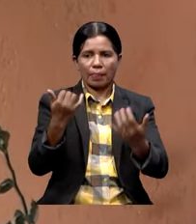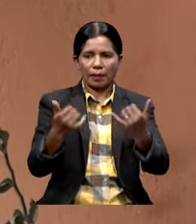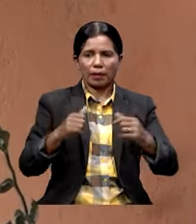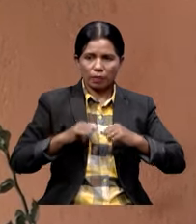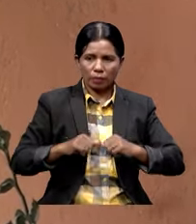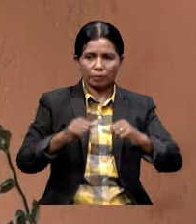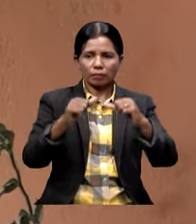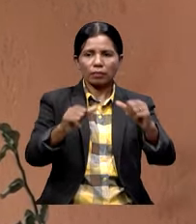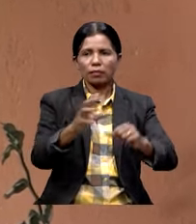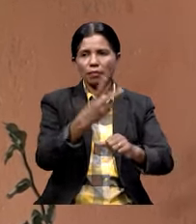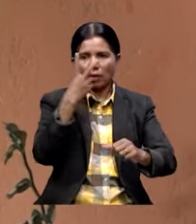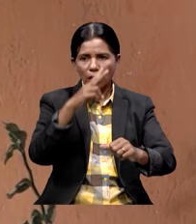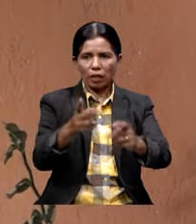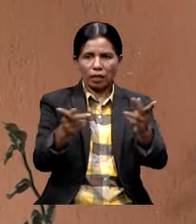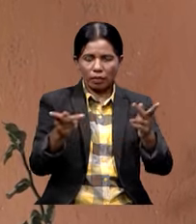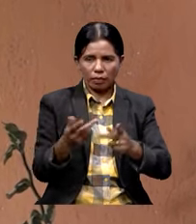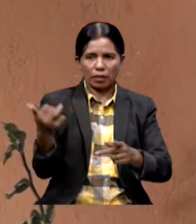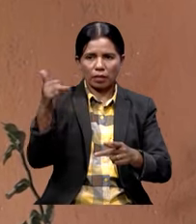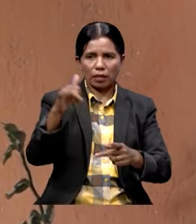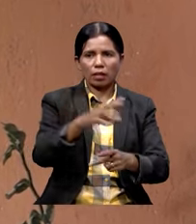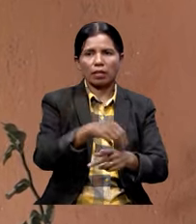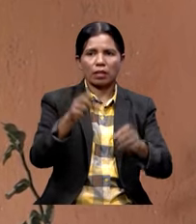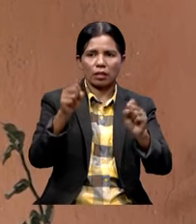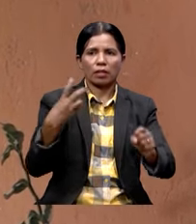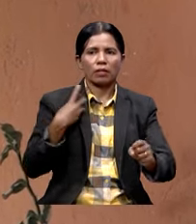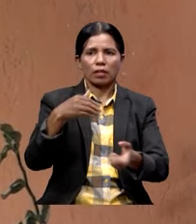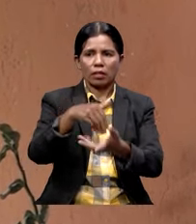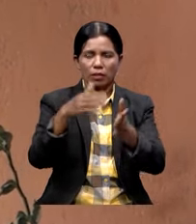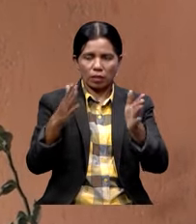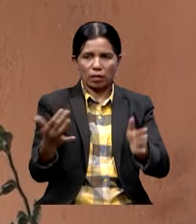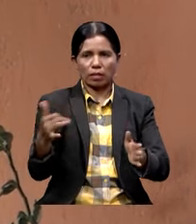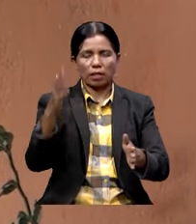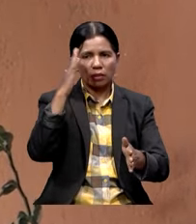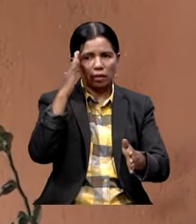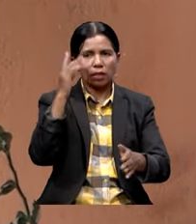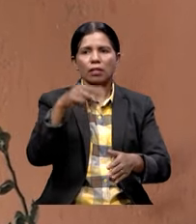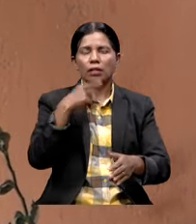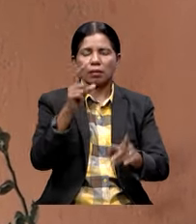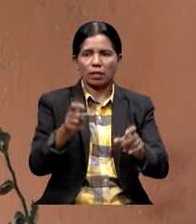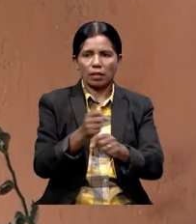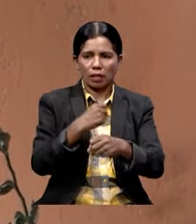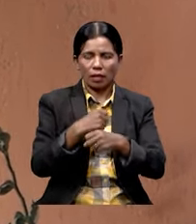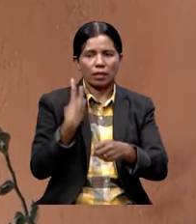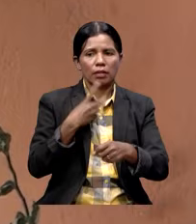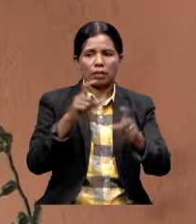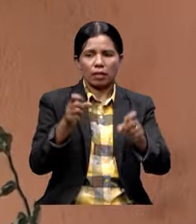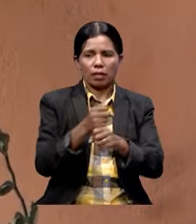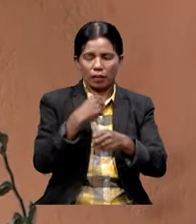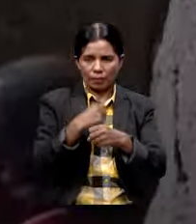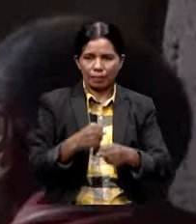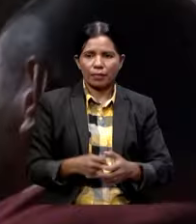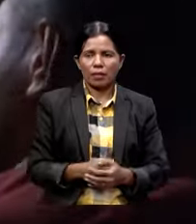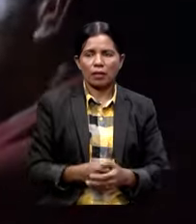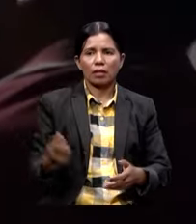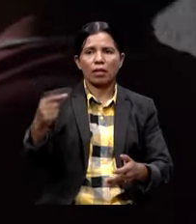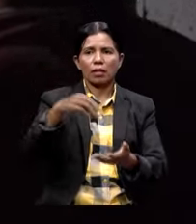continua, descobre tan Fatim ser de bem, merece vai ter uma estudante a tua tênis. Sema tem que ralo e tama tem que ralo. A tu preserva na fata